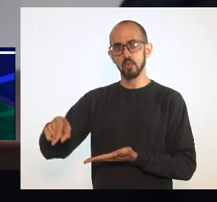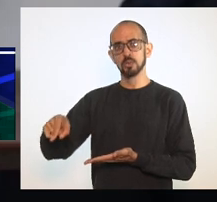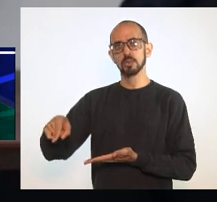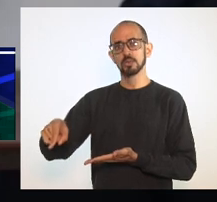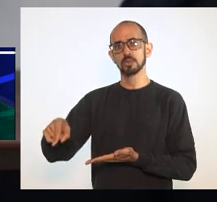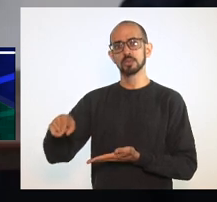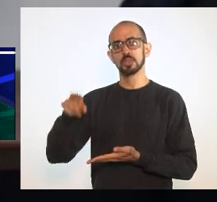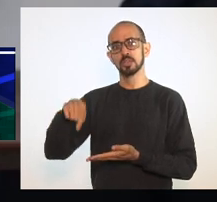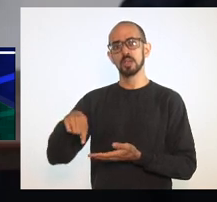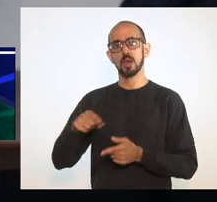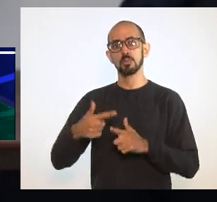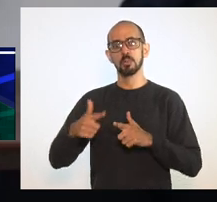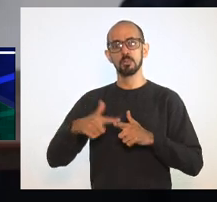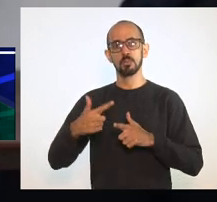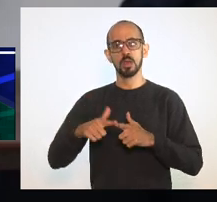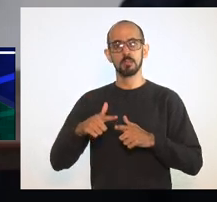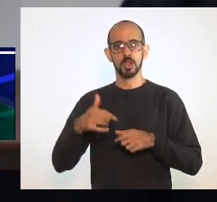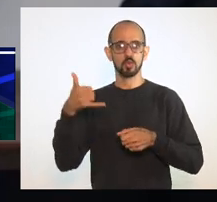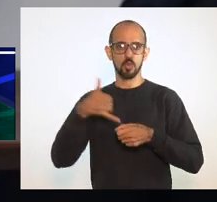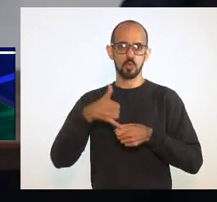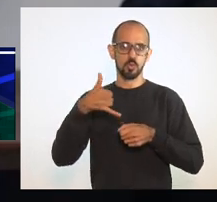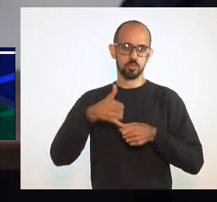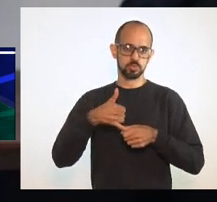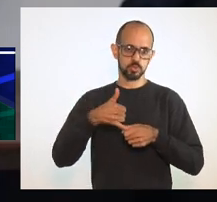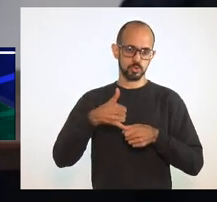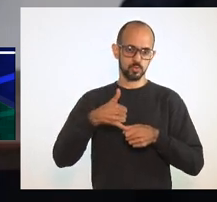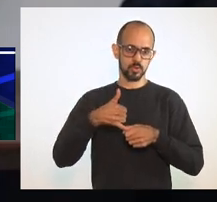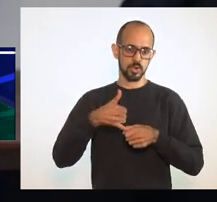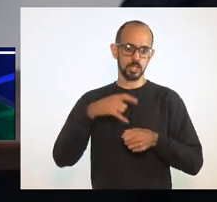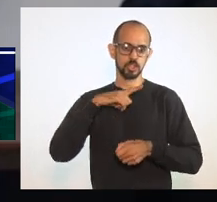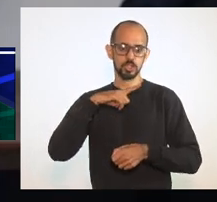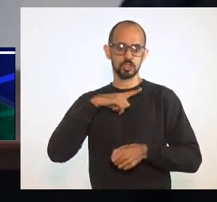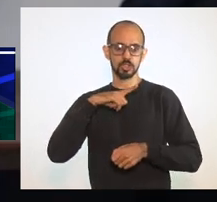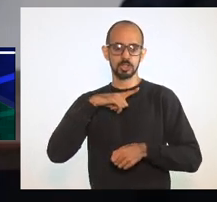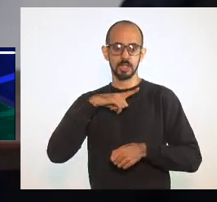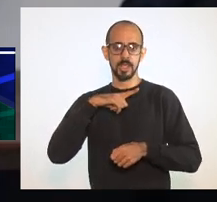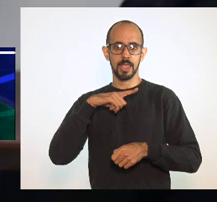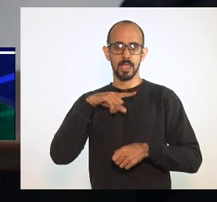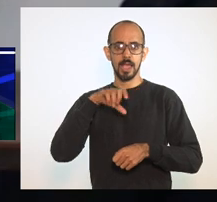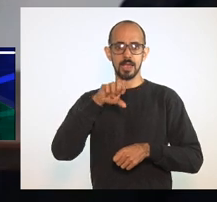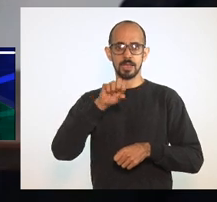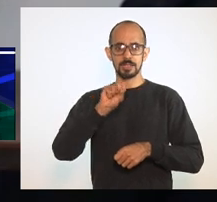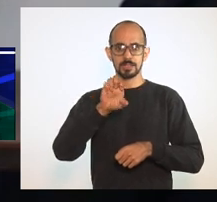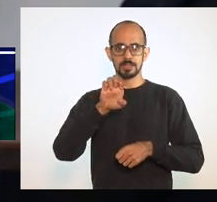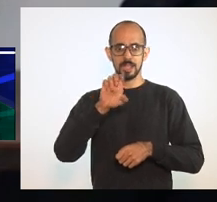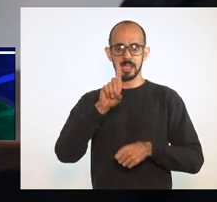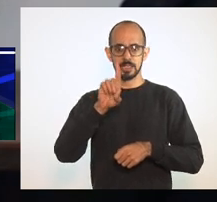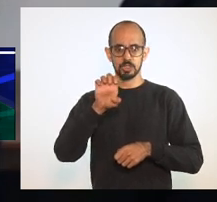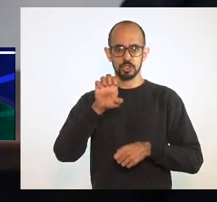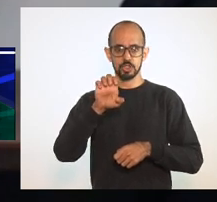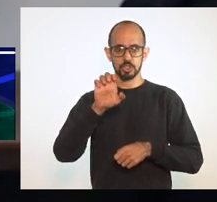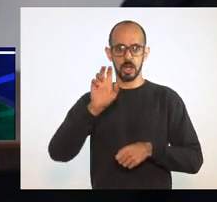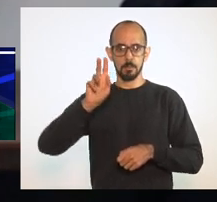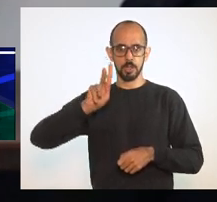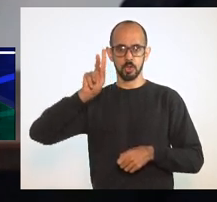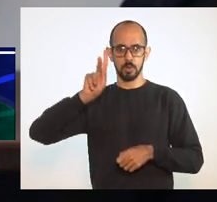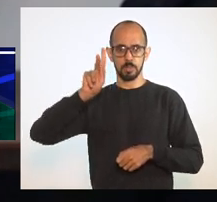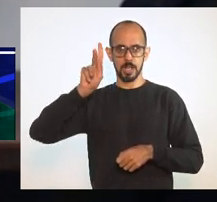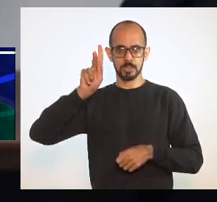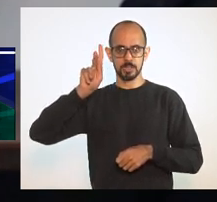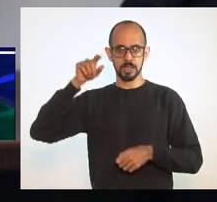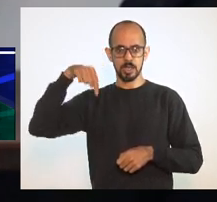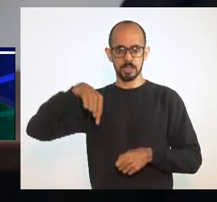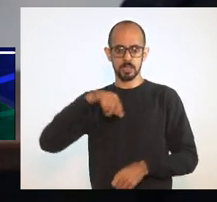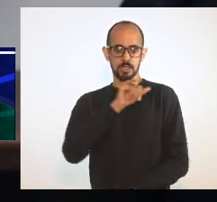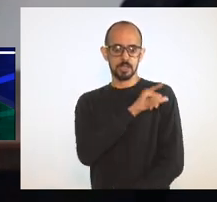combustível. Nós temos aqui a sede da Petrobras, só que a Petrobras, ela não